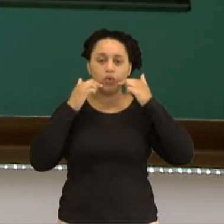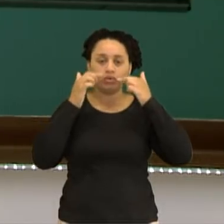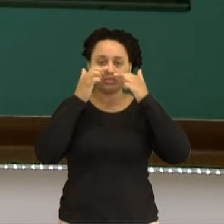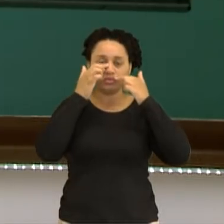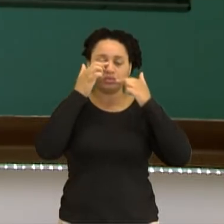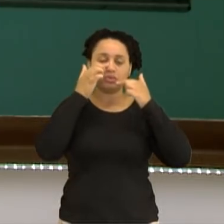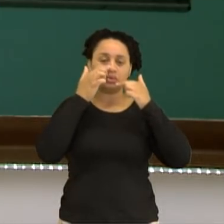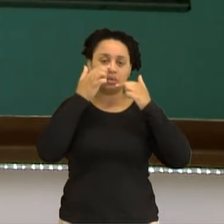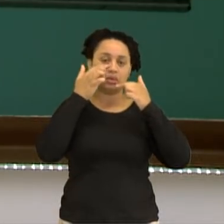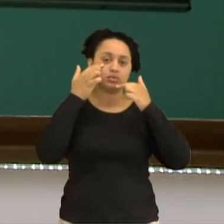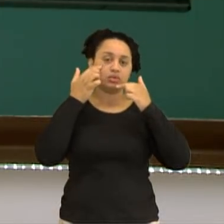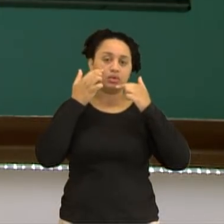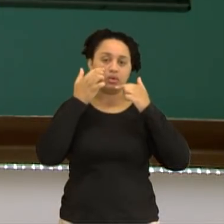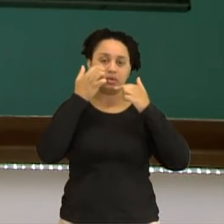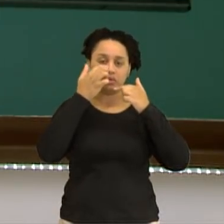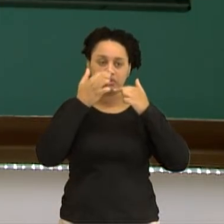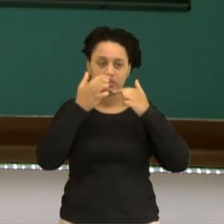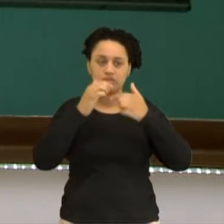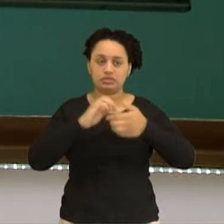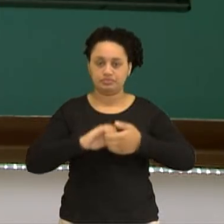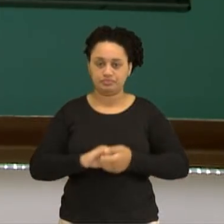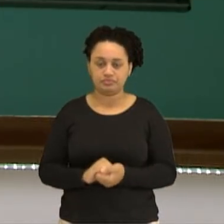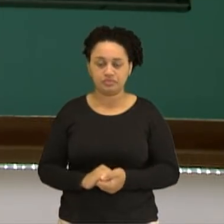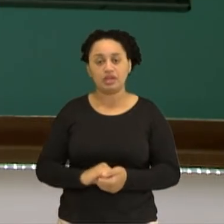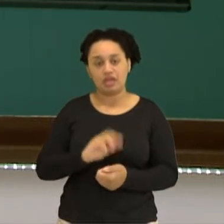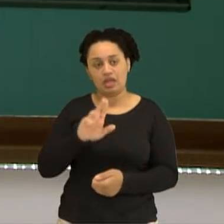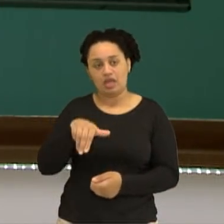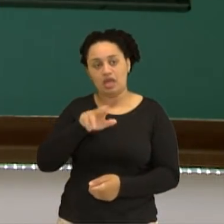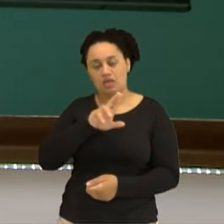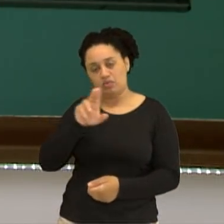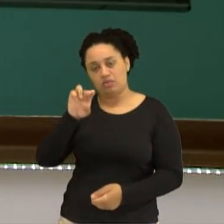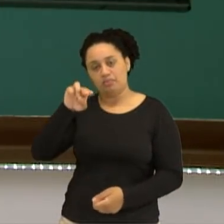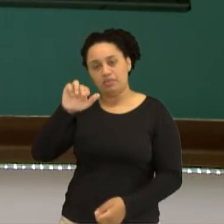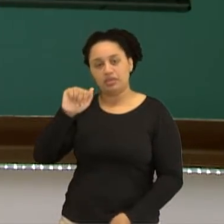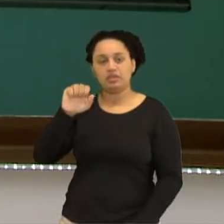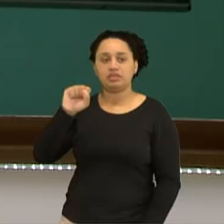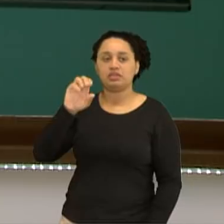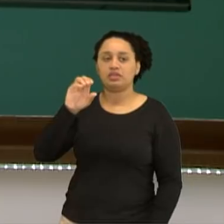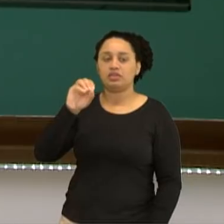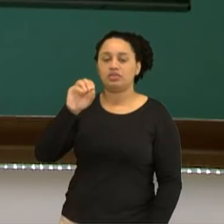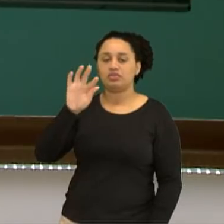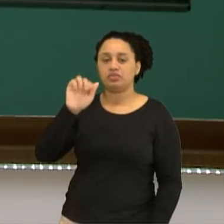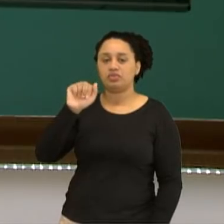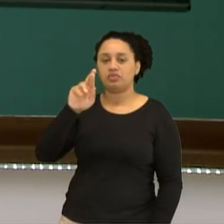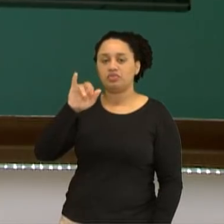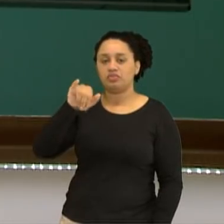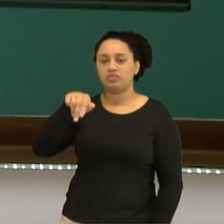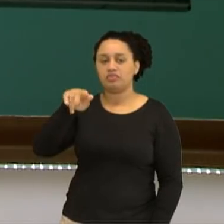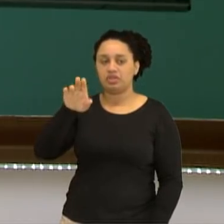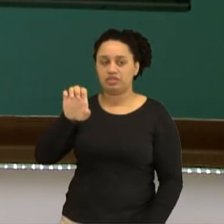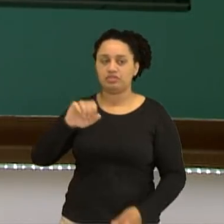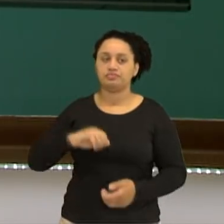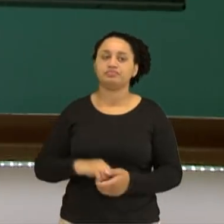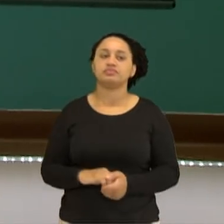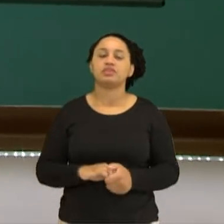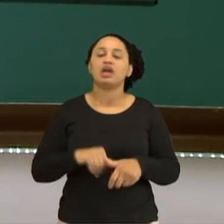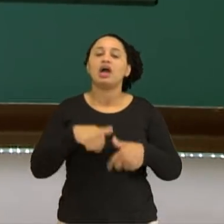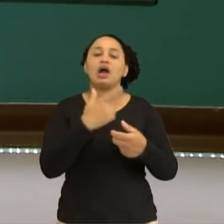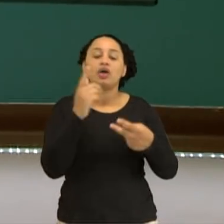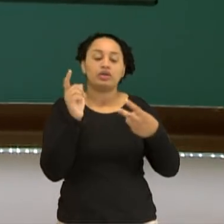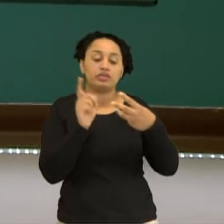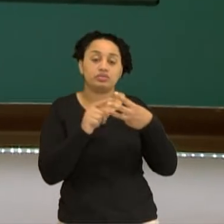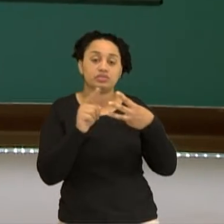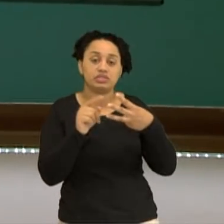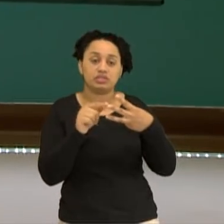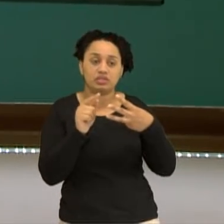certo? Cavidade nasal, seios nasais. Aqui, orofaringe, ou seja, cavidade oral,